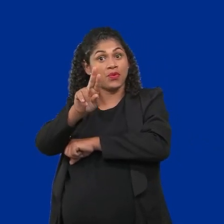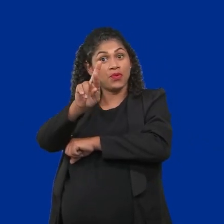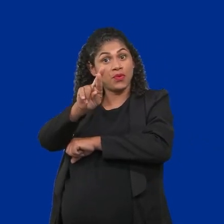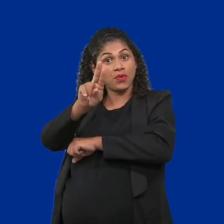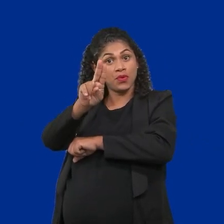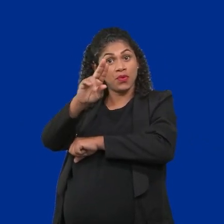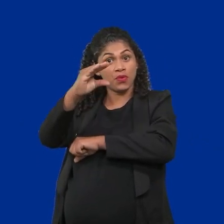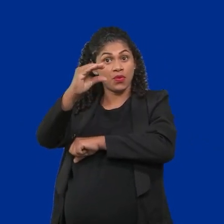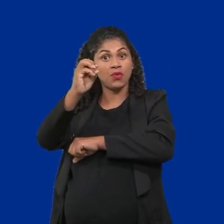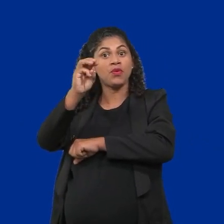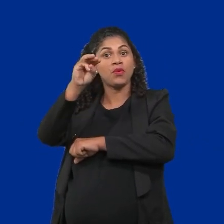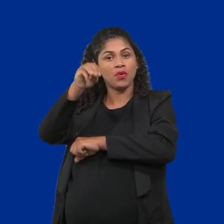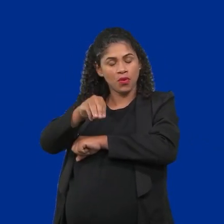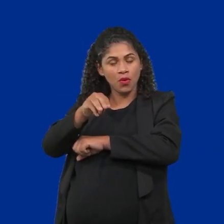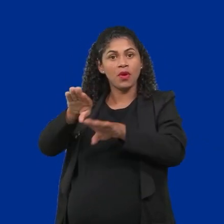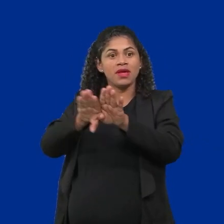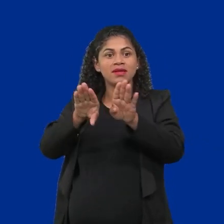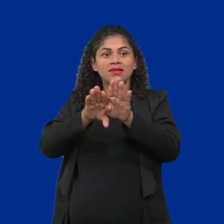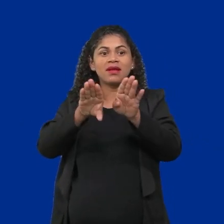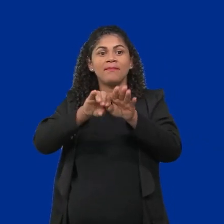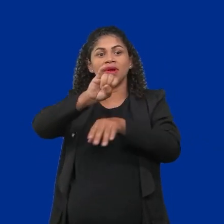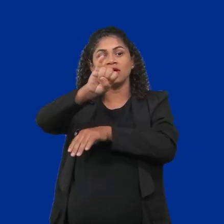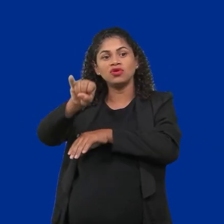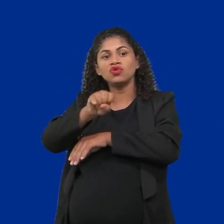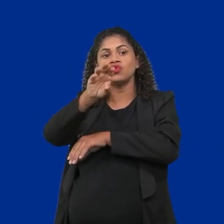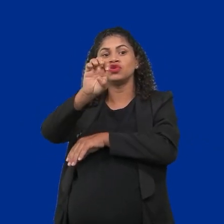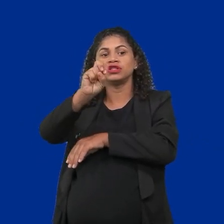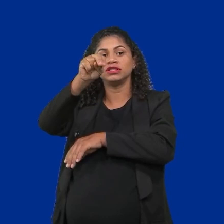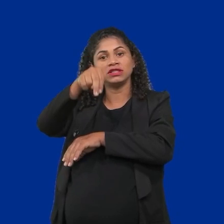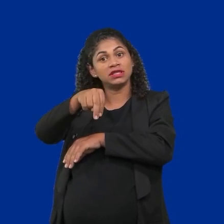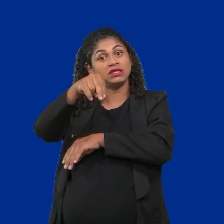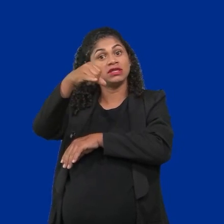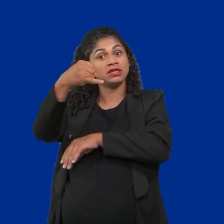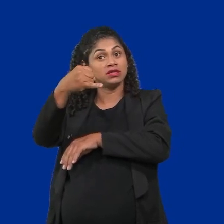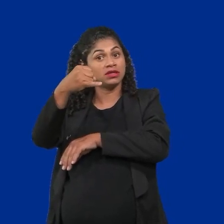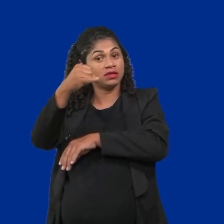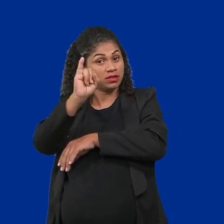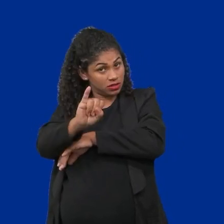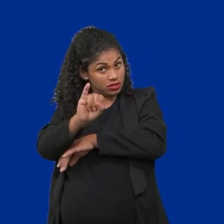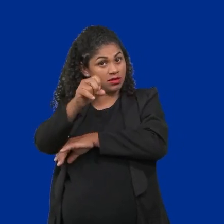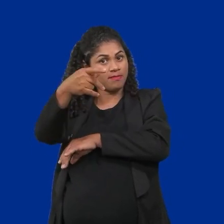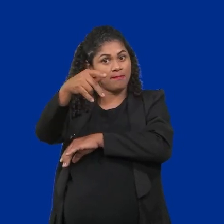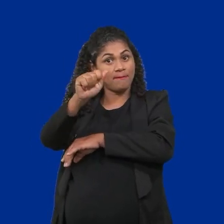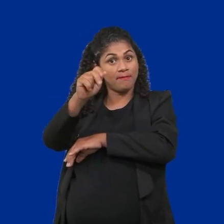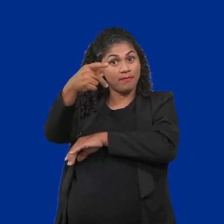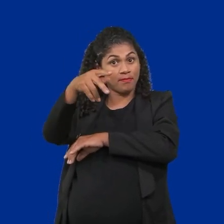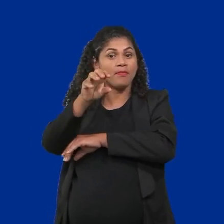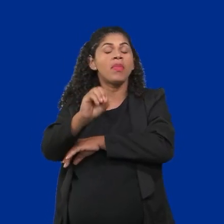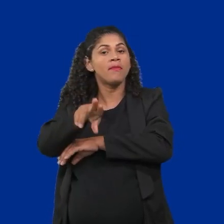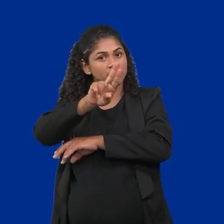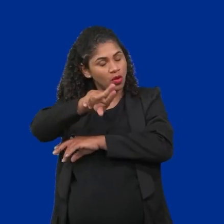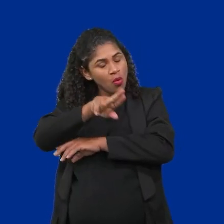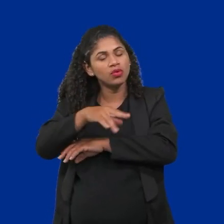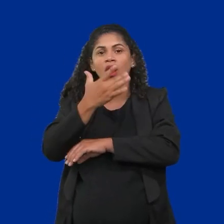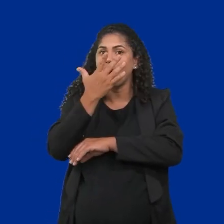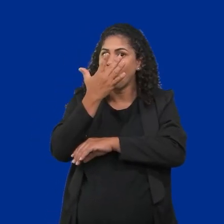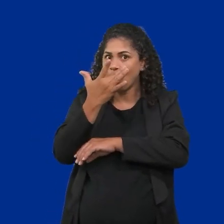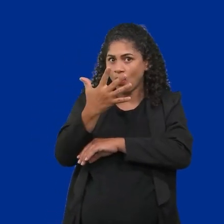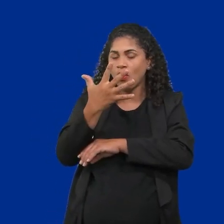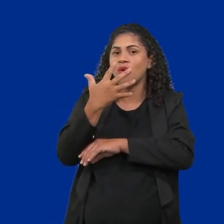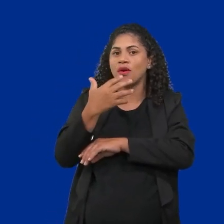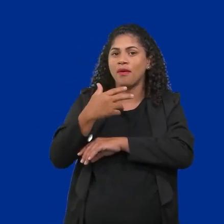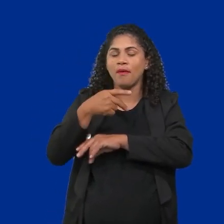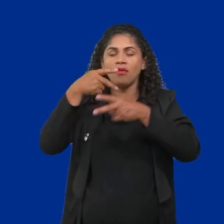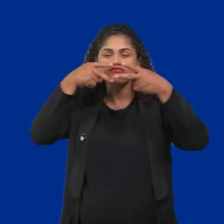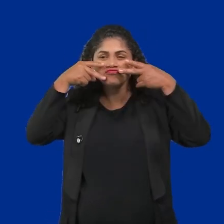que dá essa coloração preta, né? Para fazer essas pinturas características, ritualísticas que os índios possuem.